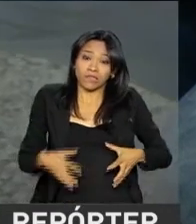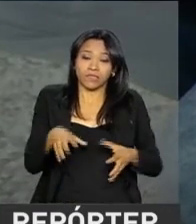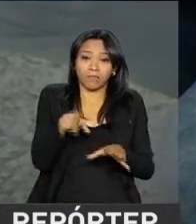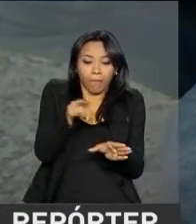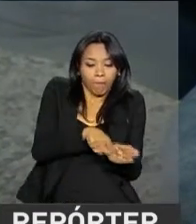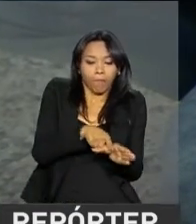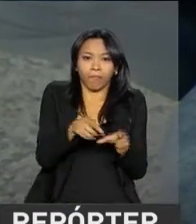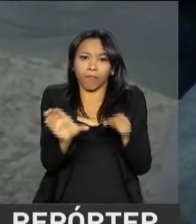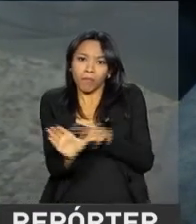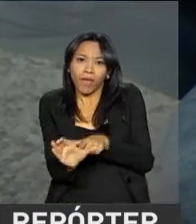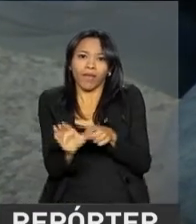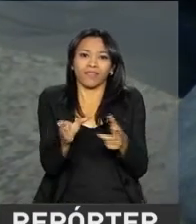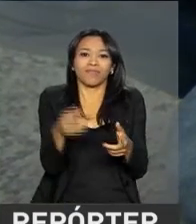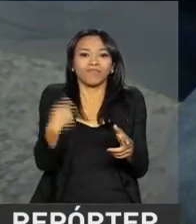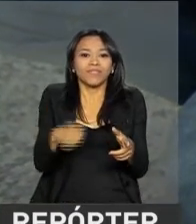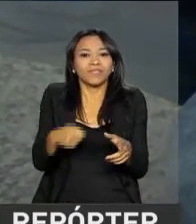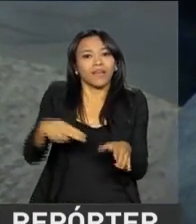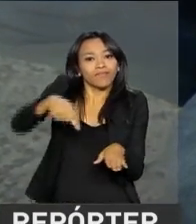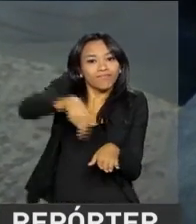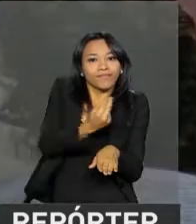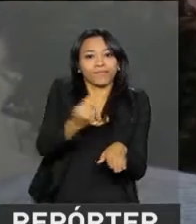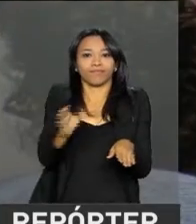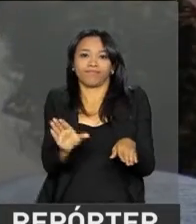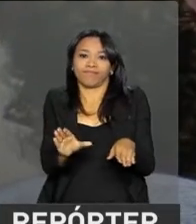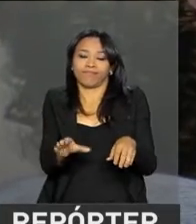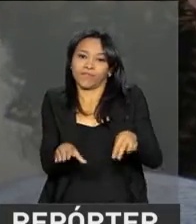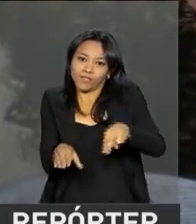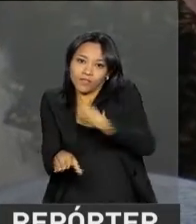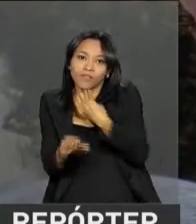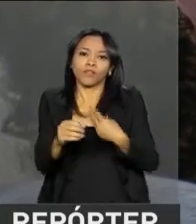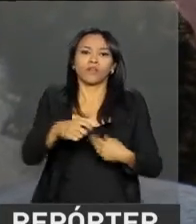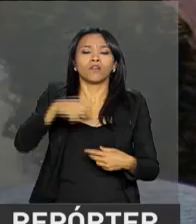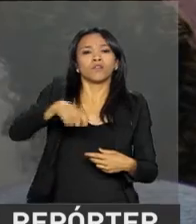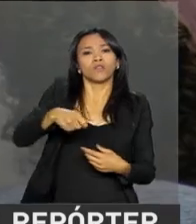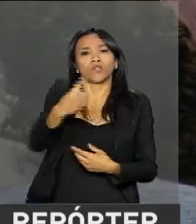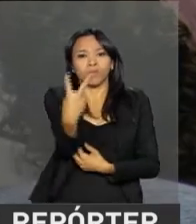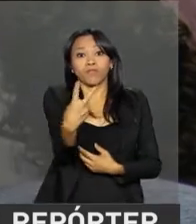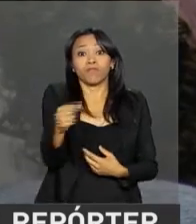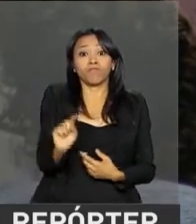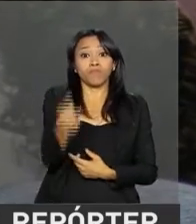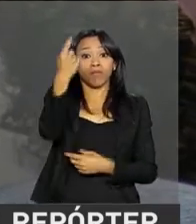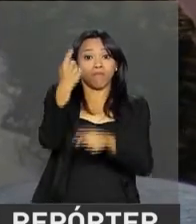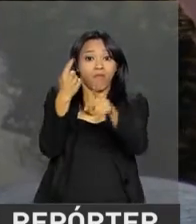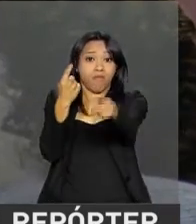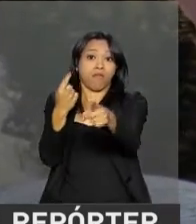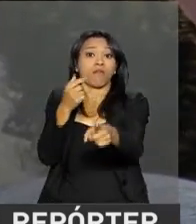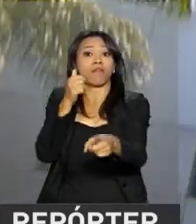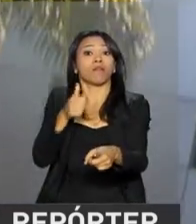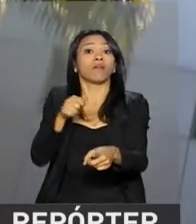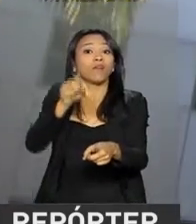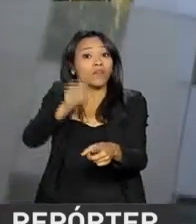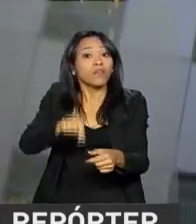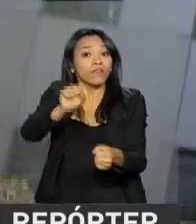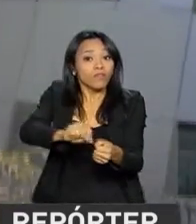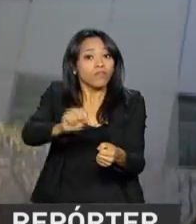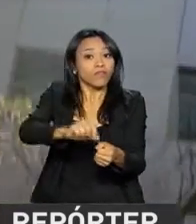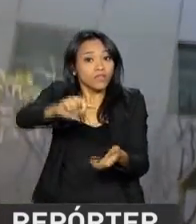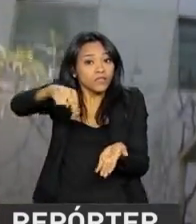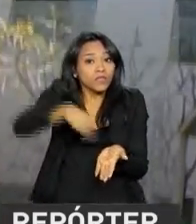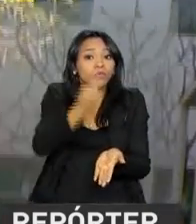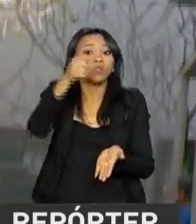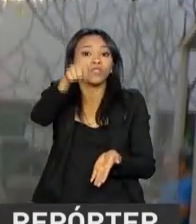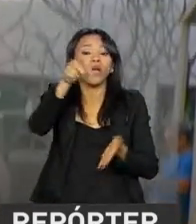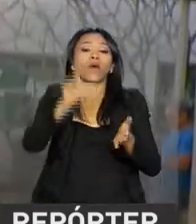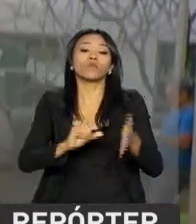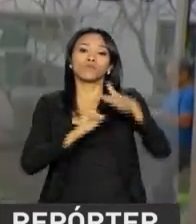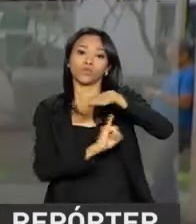sobre o peito, passaram por cirurgia há 2 meses. Eloá foi a primeira paciente com síndrome associada ao Zika a operar no Instituto